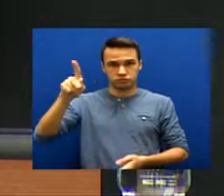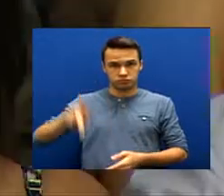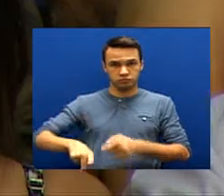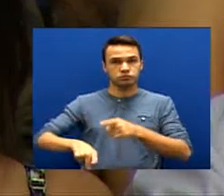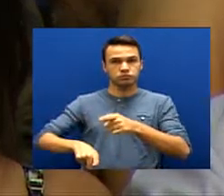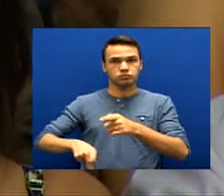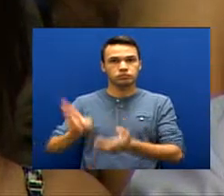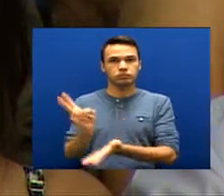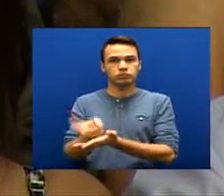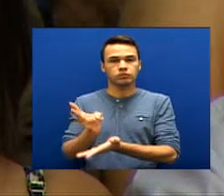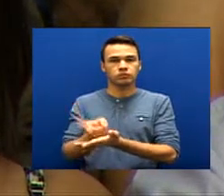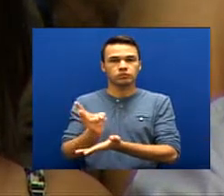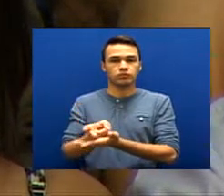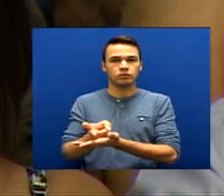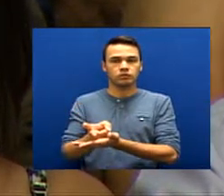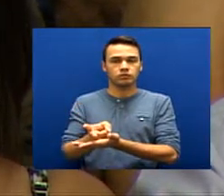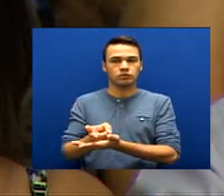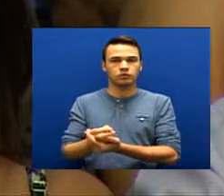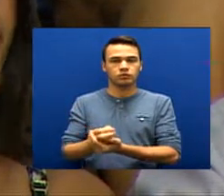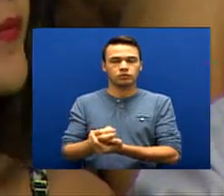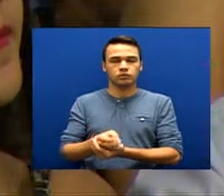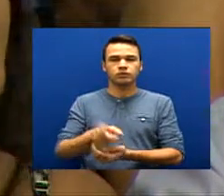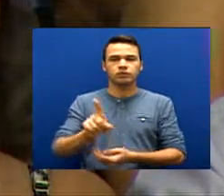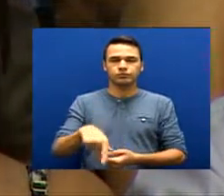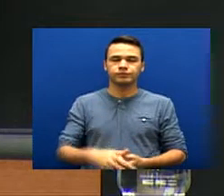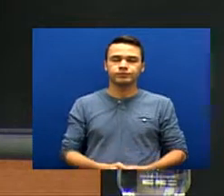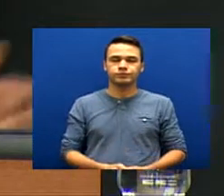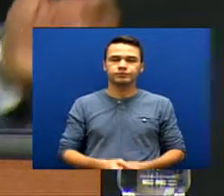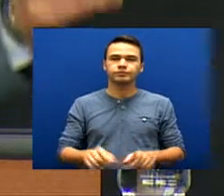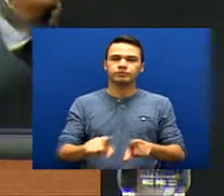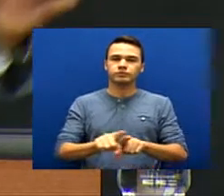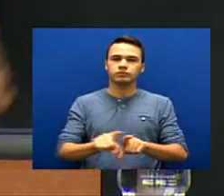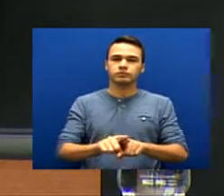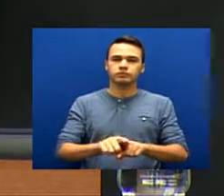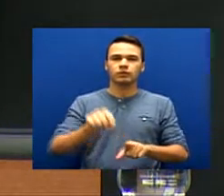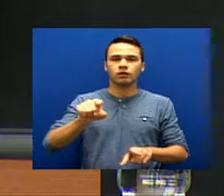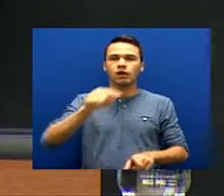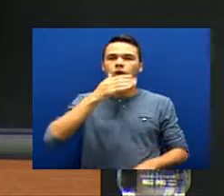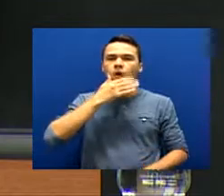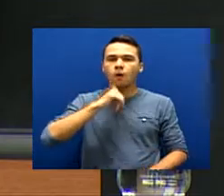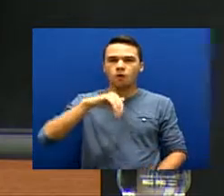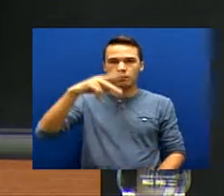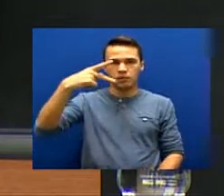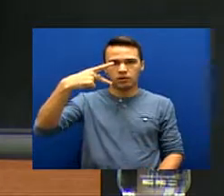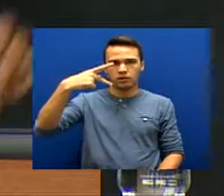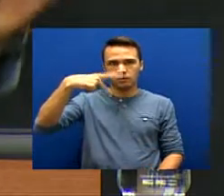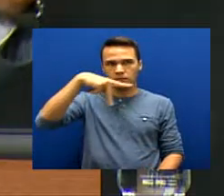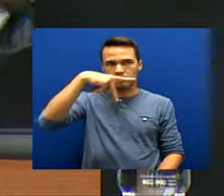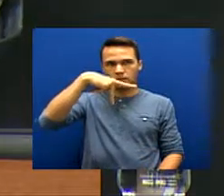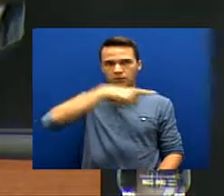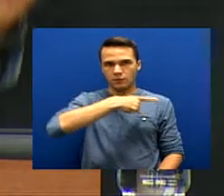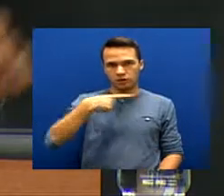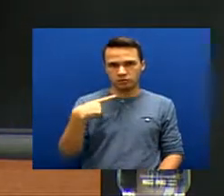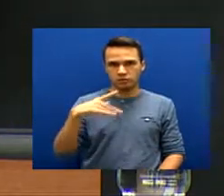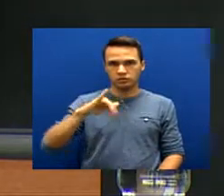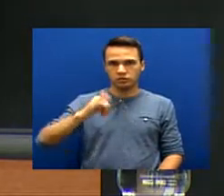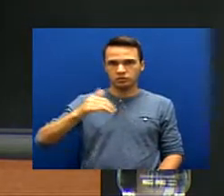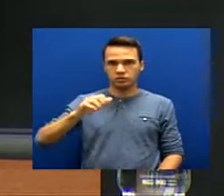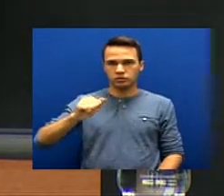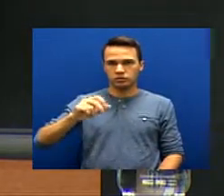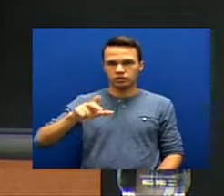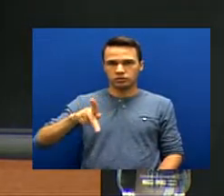intermediando aí a vinda do pessoal. Nosso querido representante da Sociedade Bíblica do Brasil, Marcos Gladstone, está aqui.